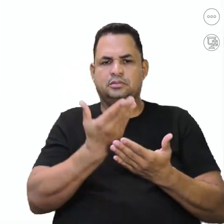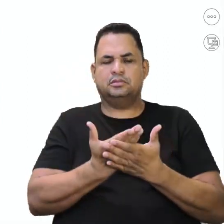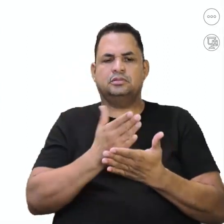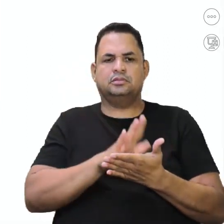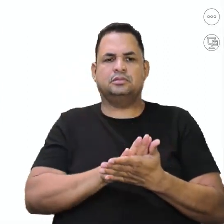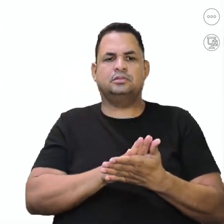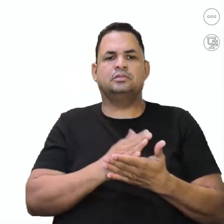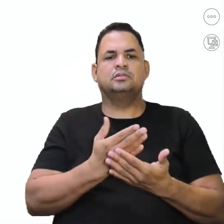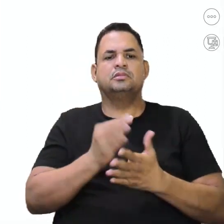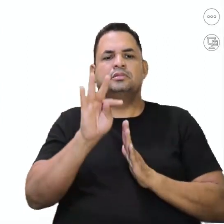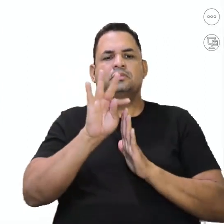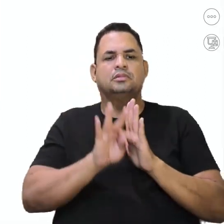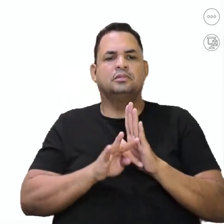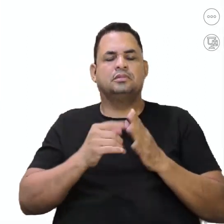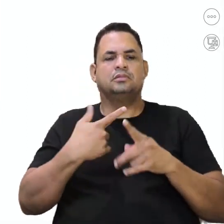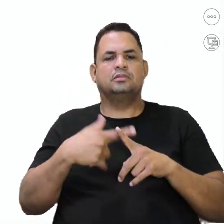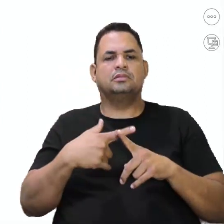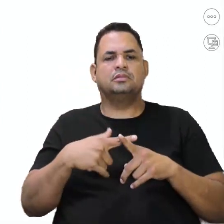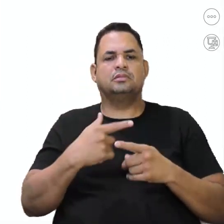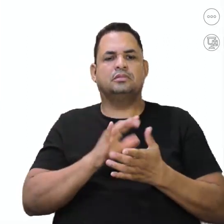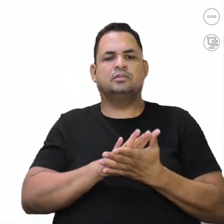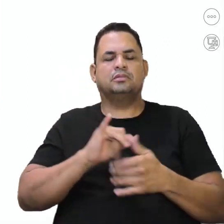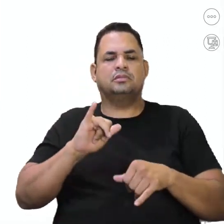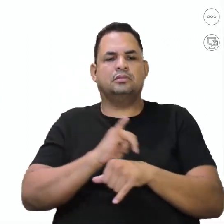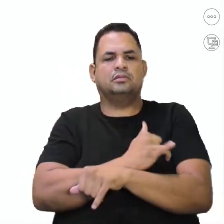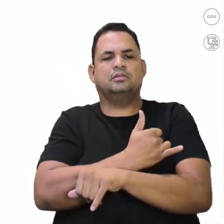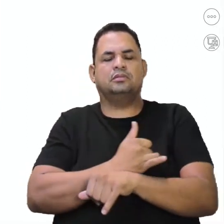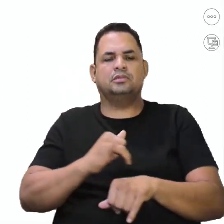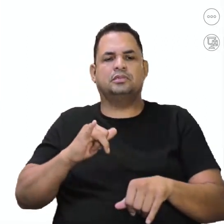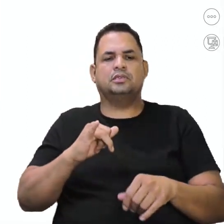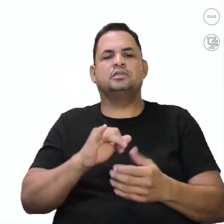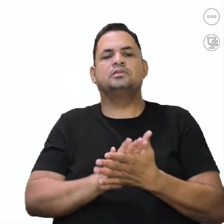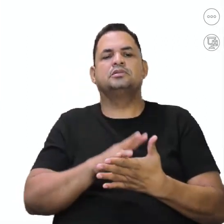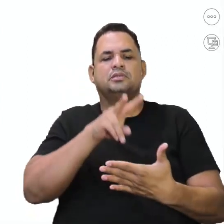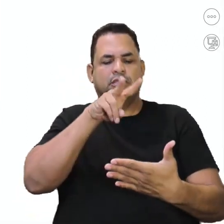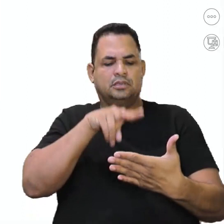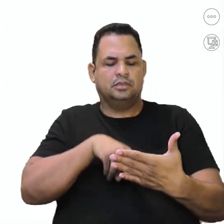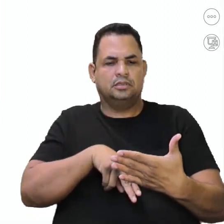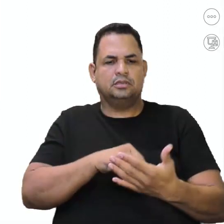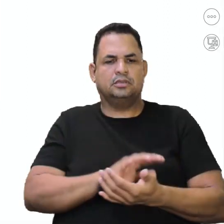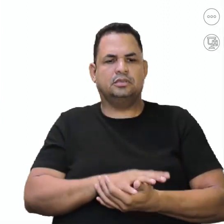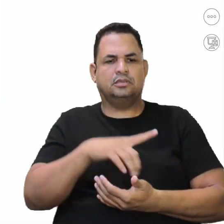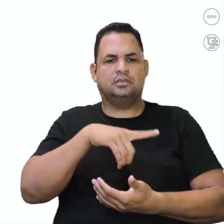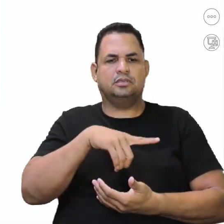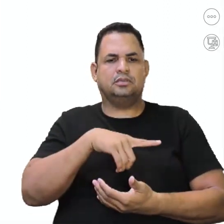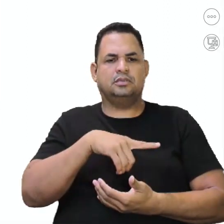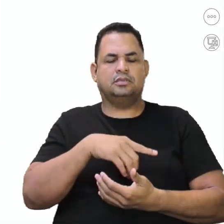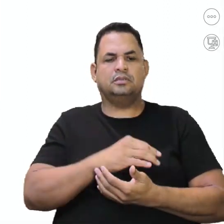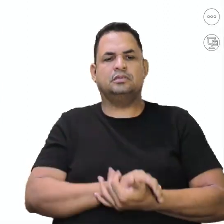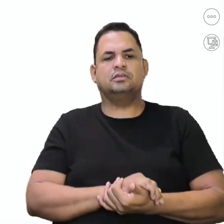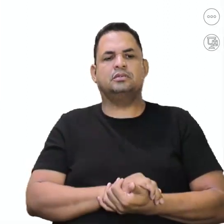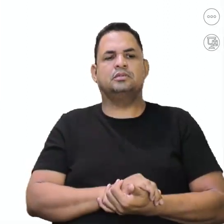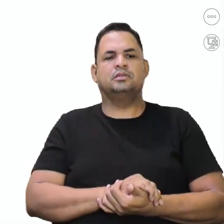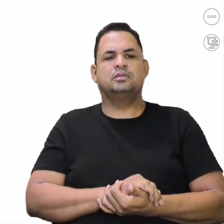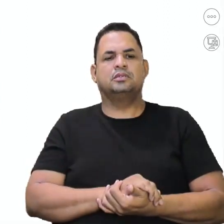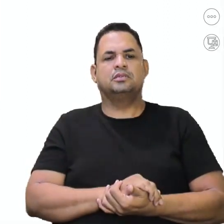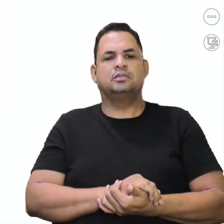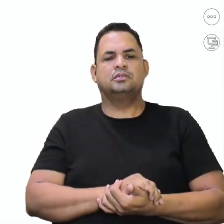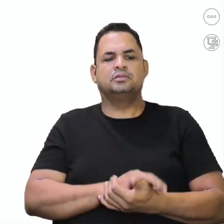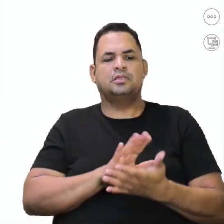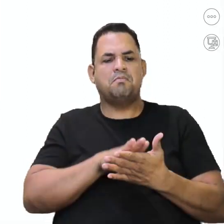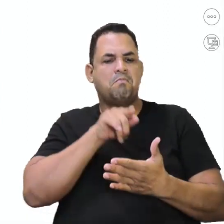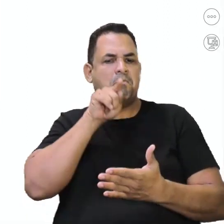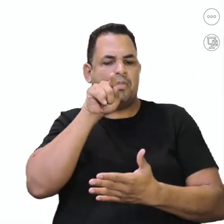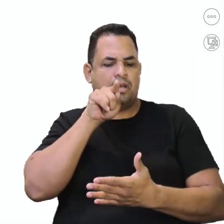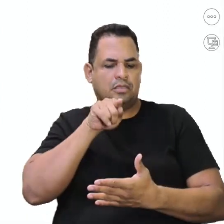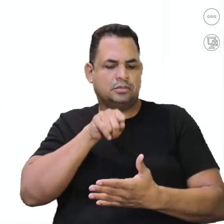sua interpretação de texto, porque são as estratégias de leitura. Também temos os Discourse Markers, os